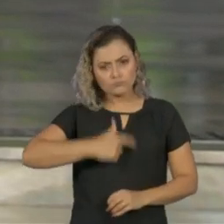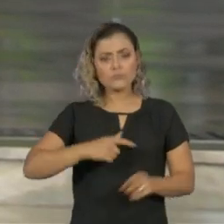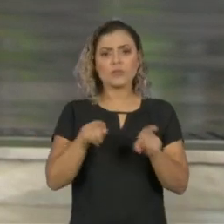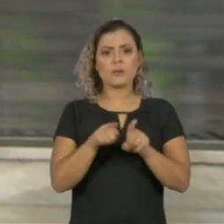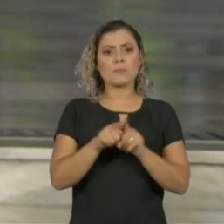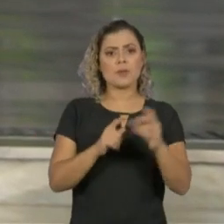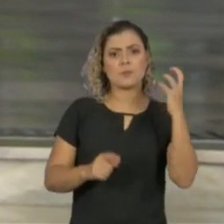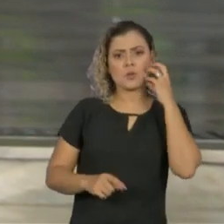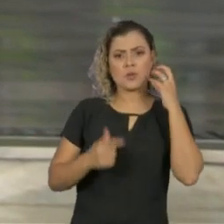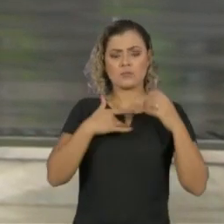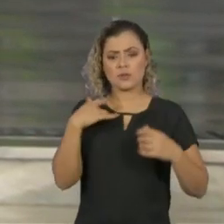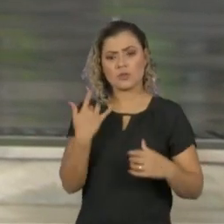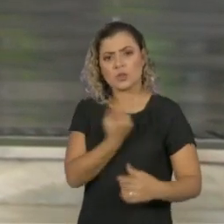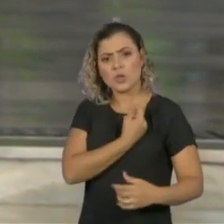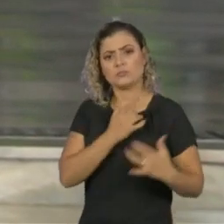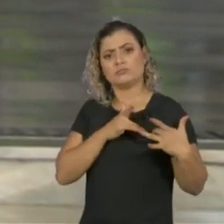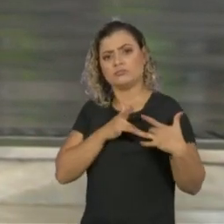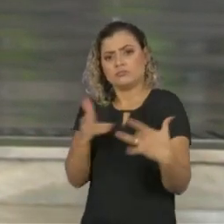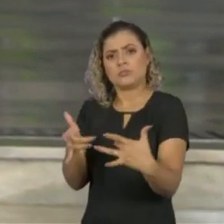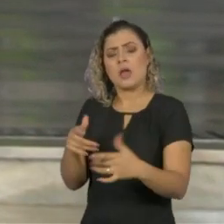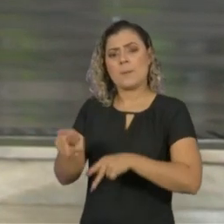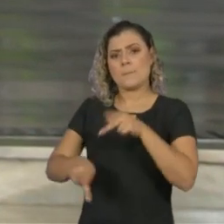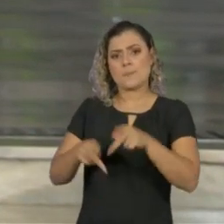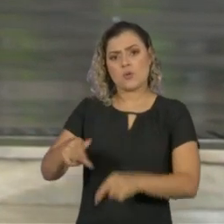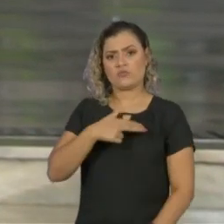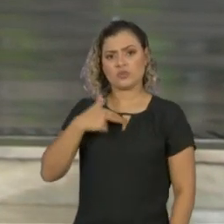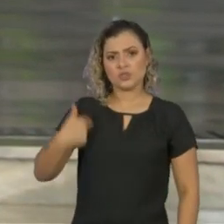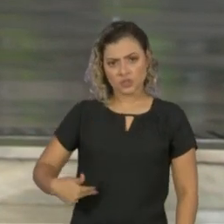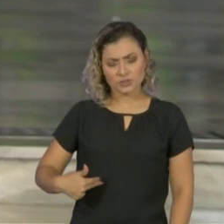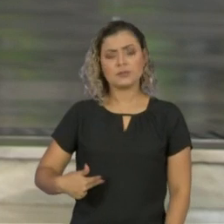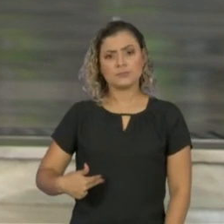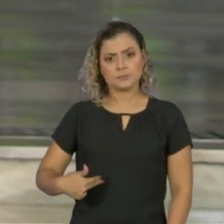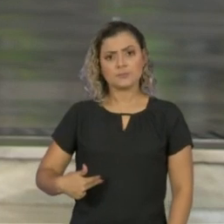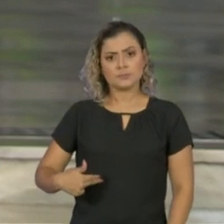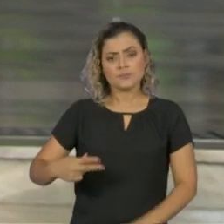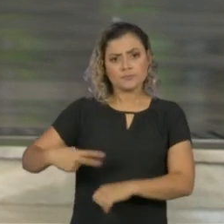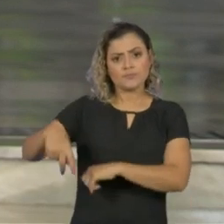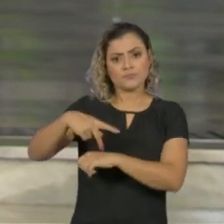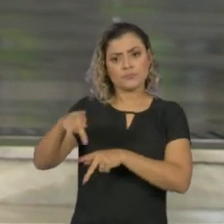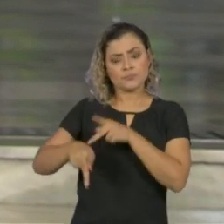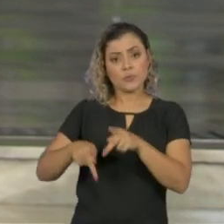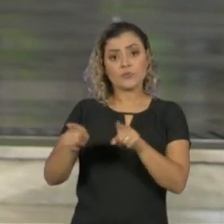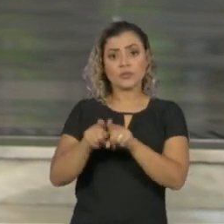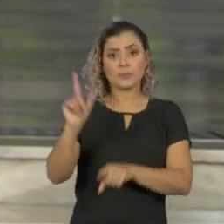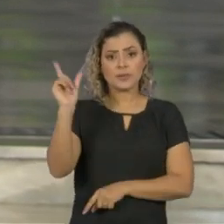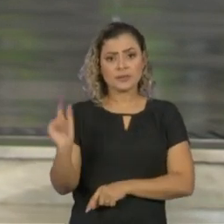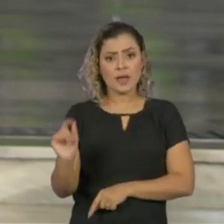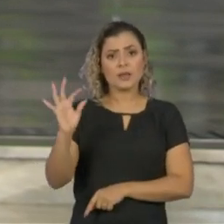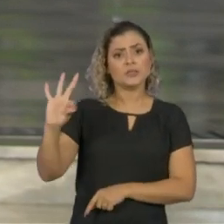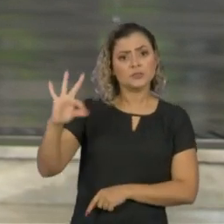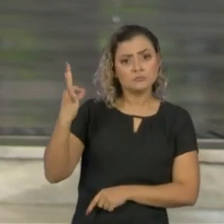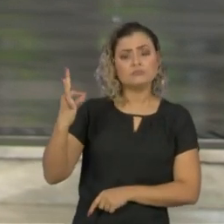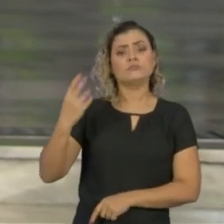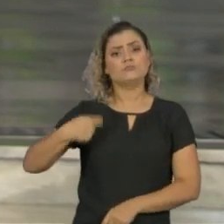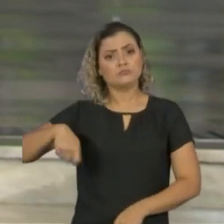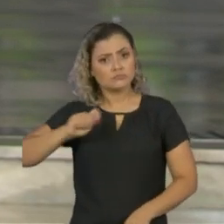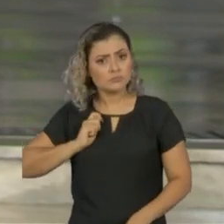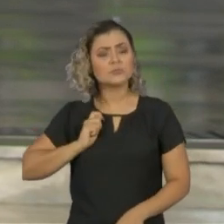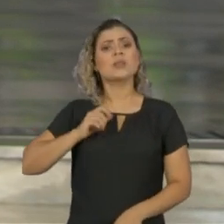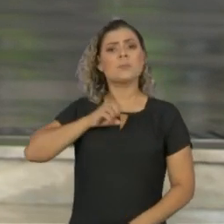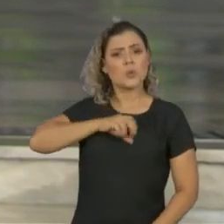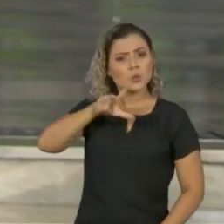a nossa solidariedade ao povo chinês e à China. E também a Itália, a Espanha, Portugal, países